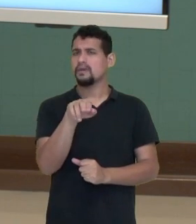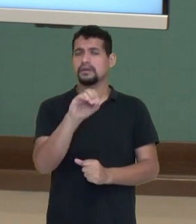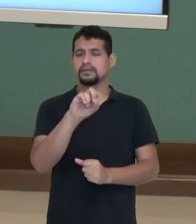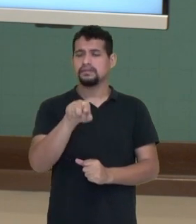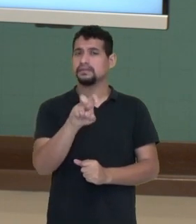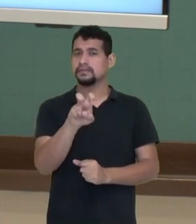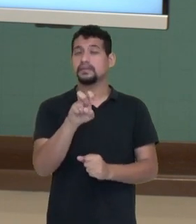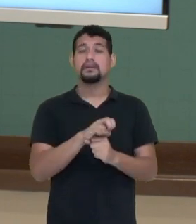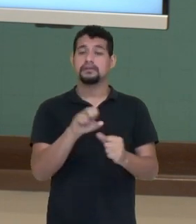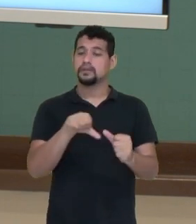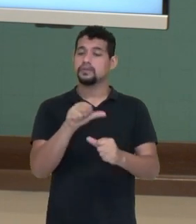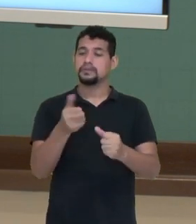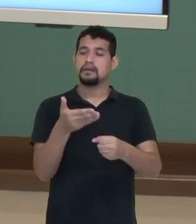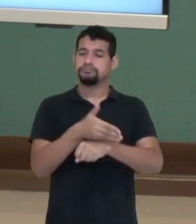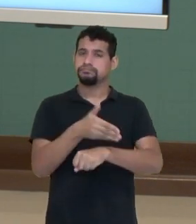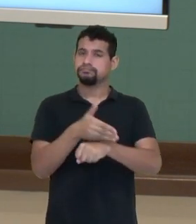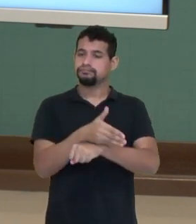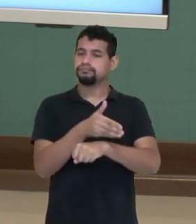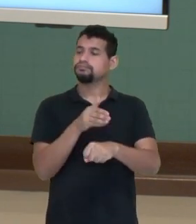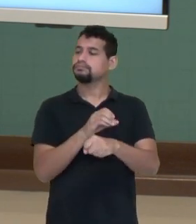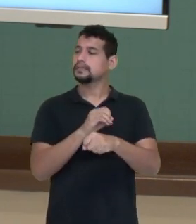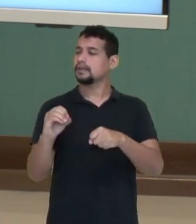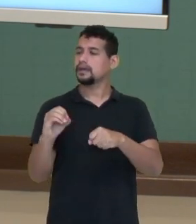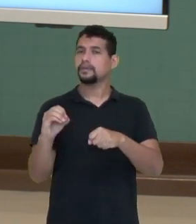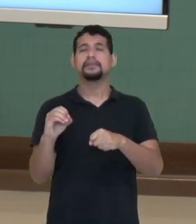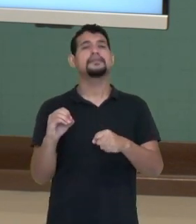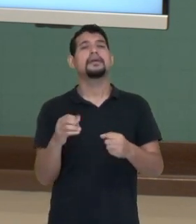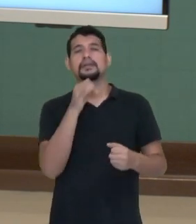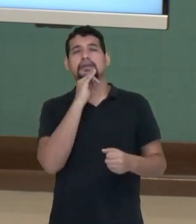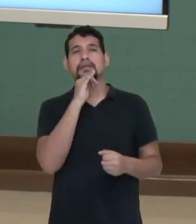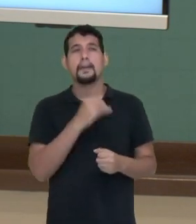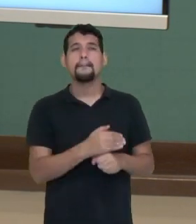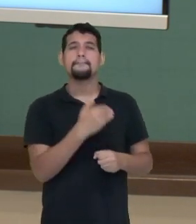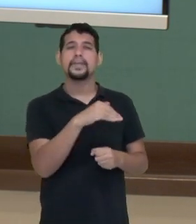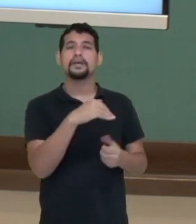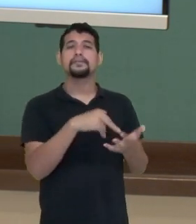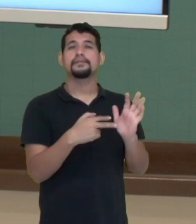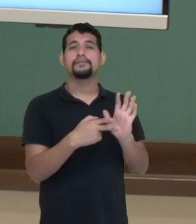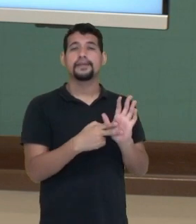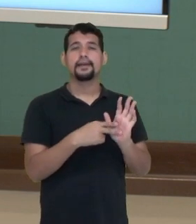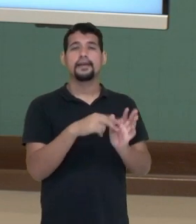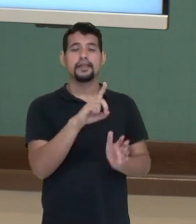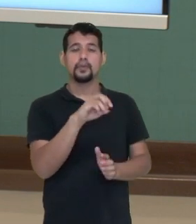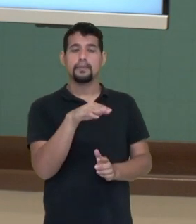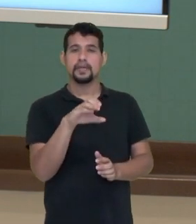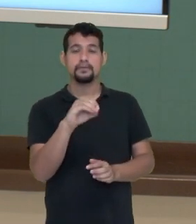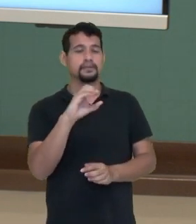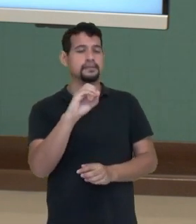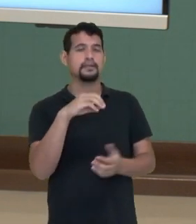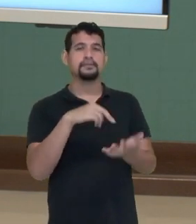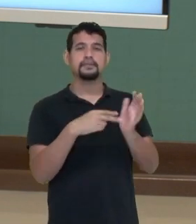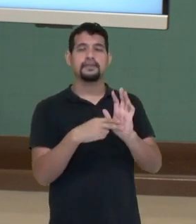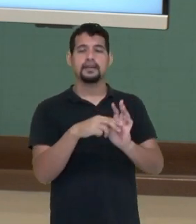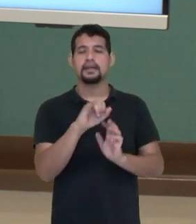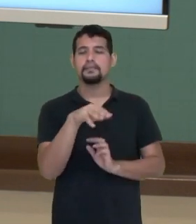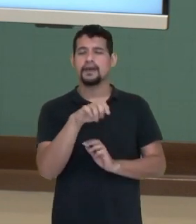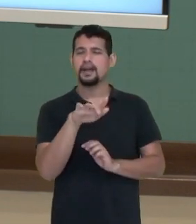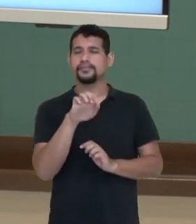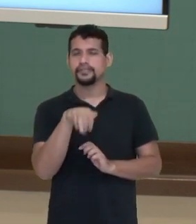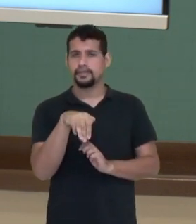o 0, ok? Então, meio é o domínio, 0 é a imagem, ok? O que